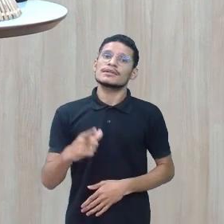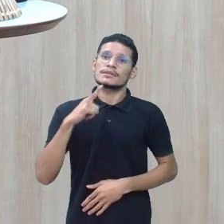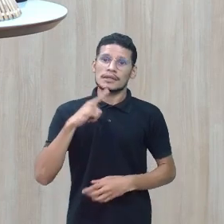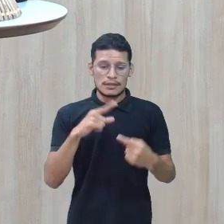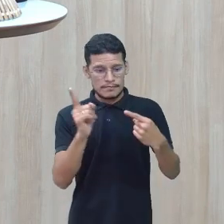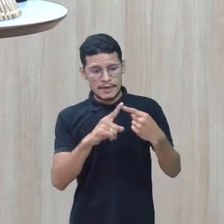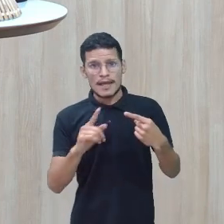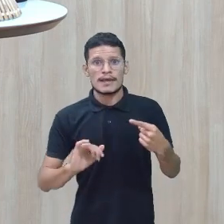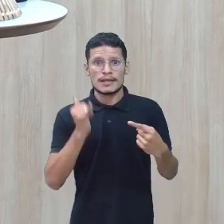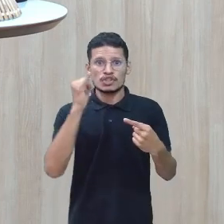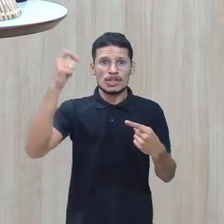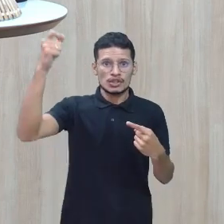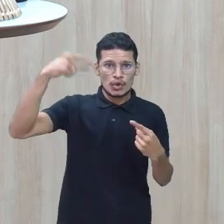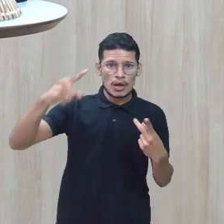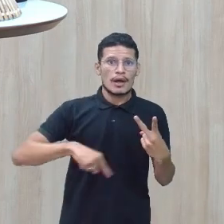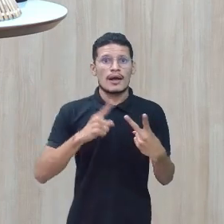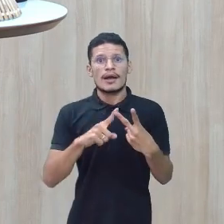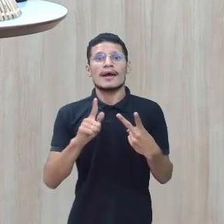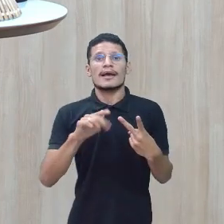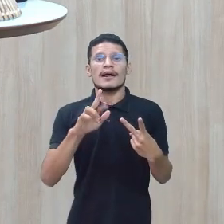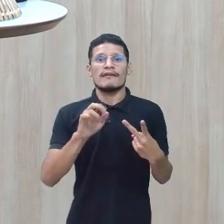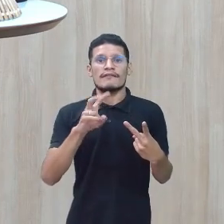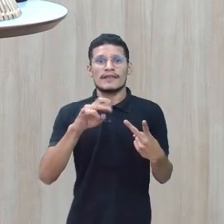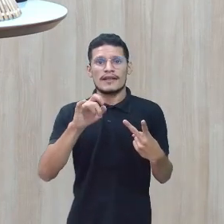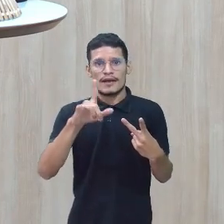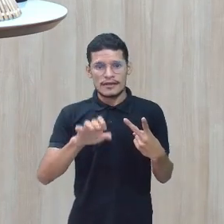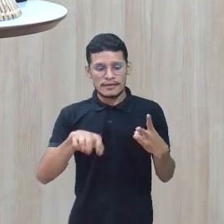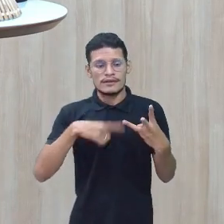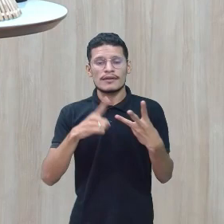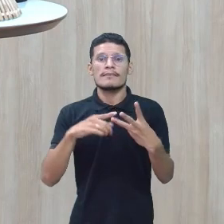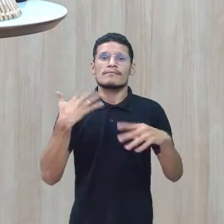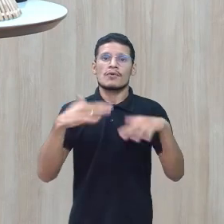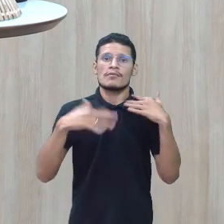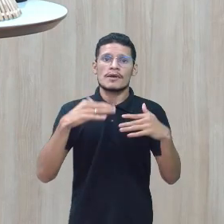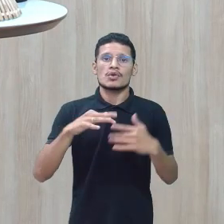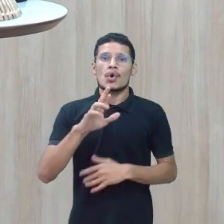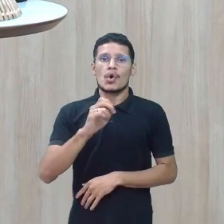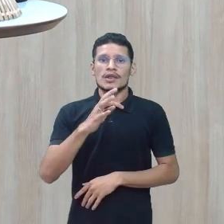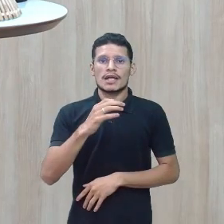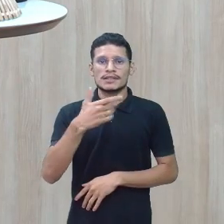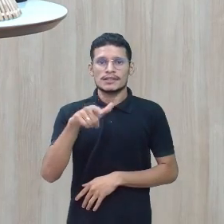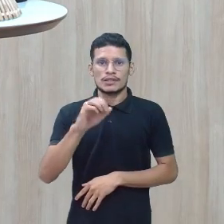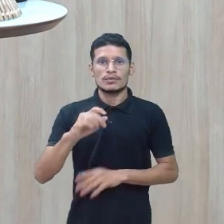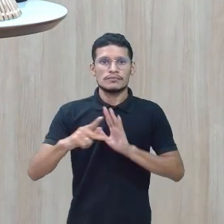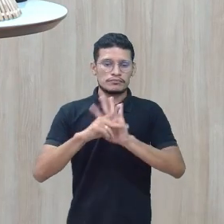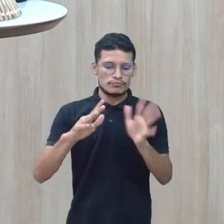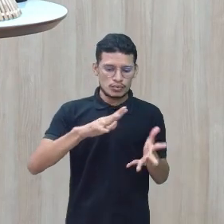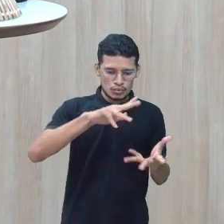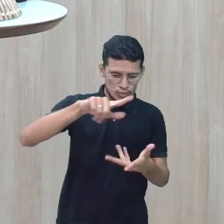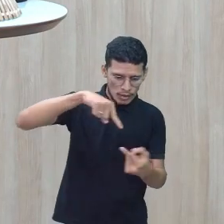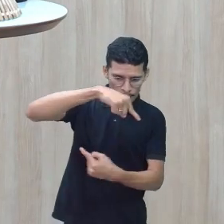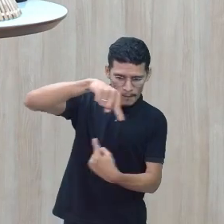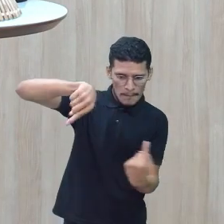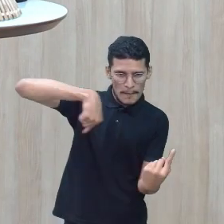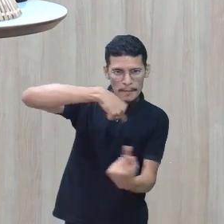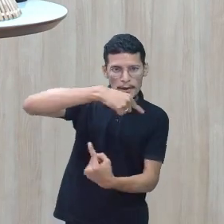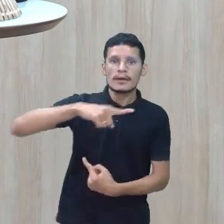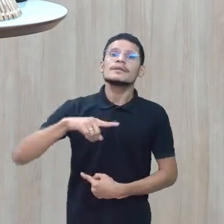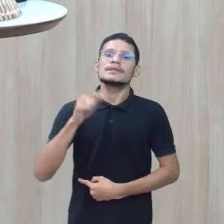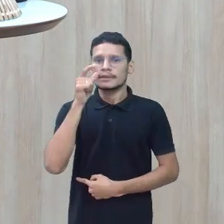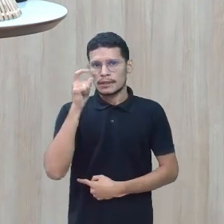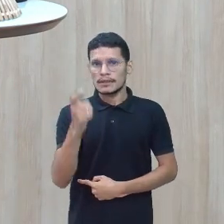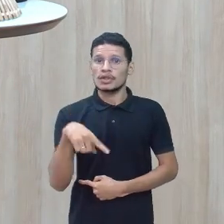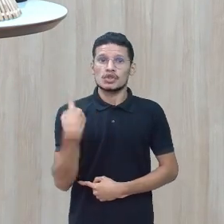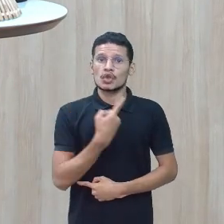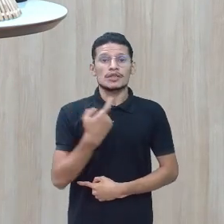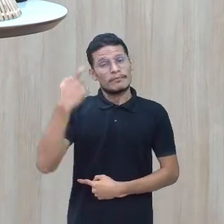energia solar, a gravidade e o movimento de rotação da Terra. Muito interessante. A gente às vezes nem